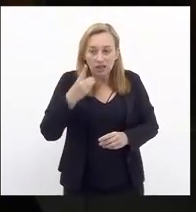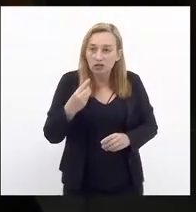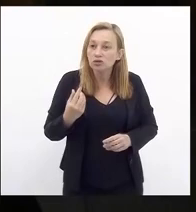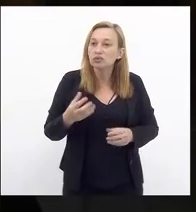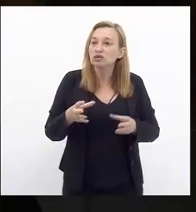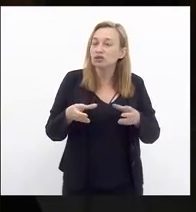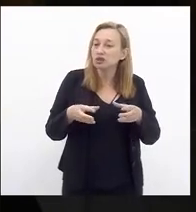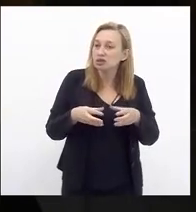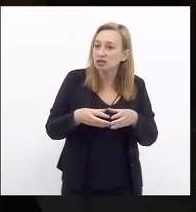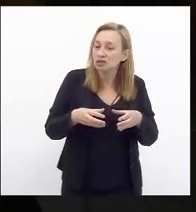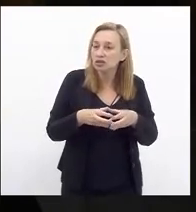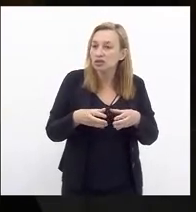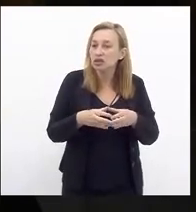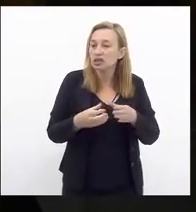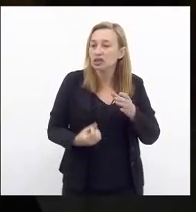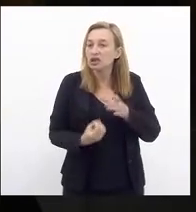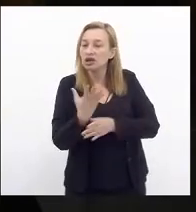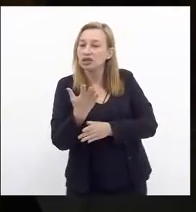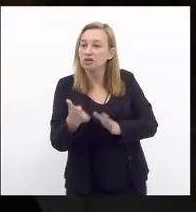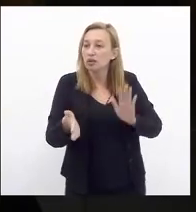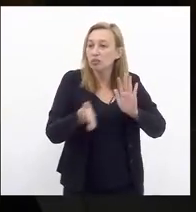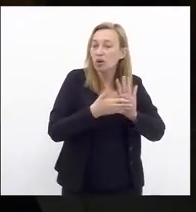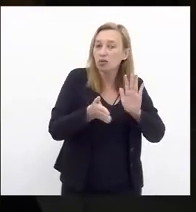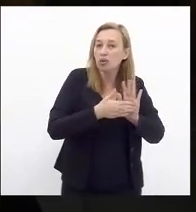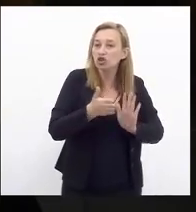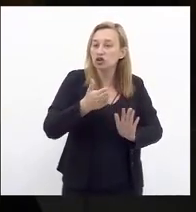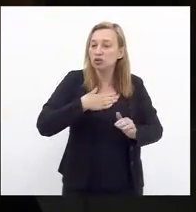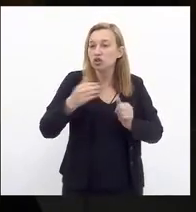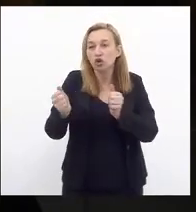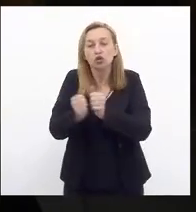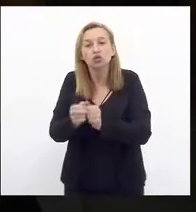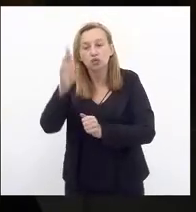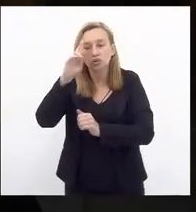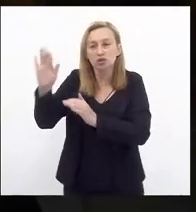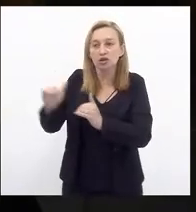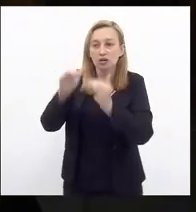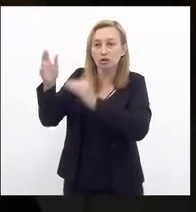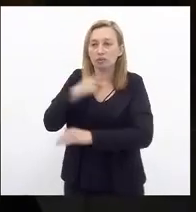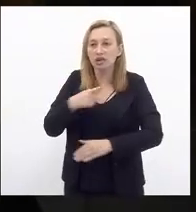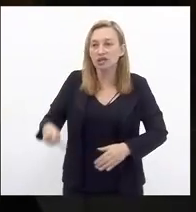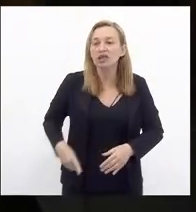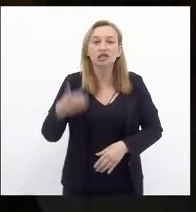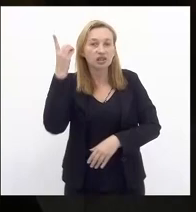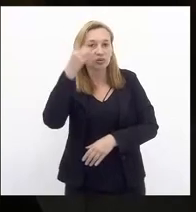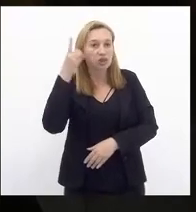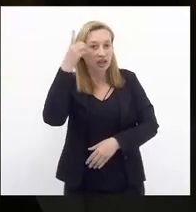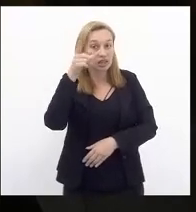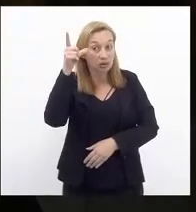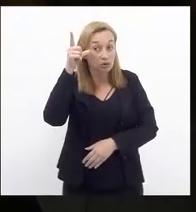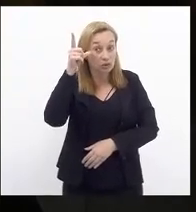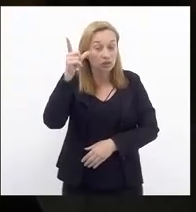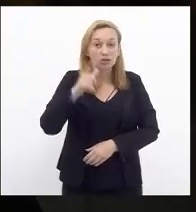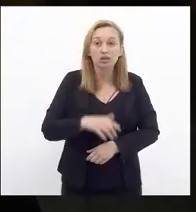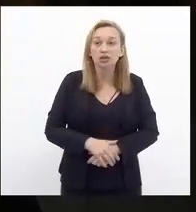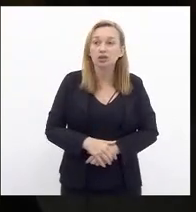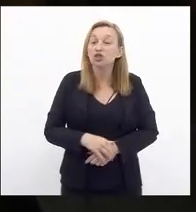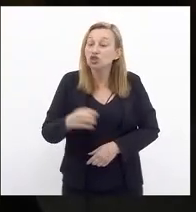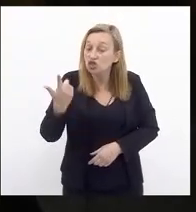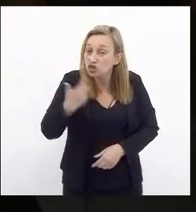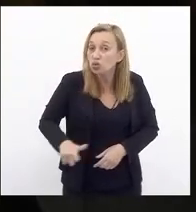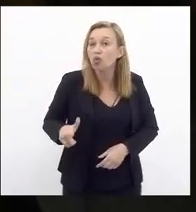e nasceu com uma proposta minha com vossa excelência' Deputado a Lucinha de